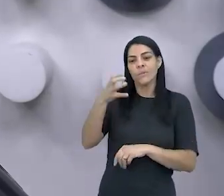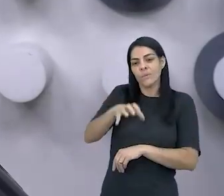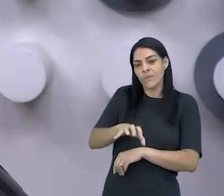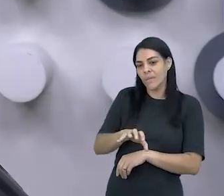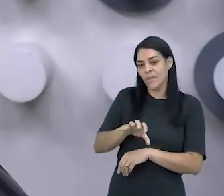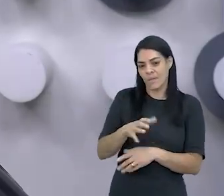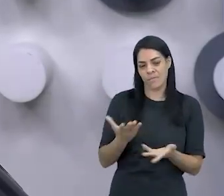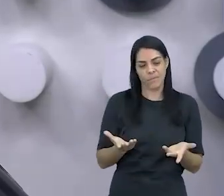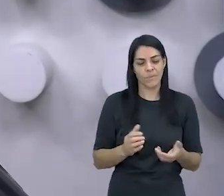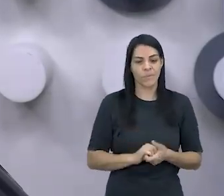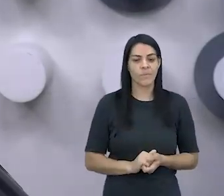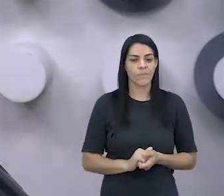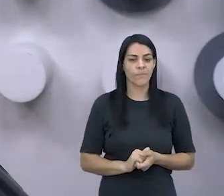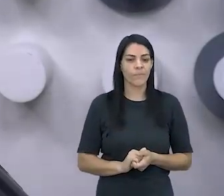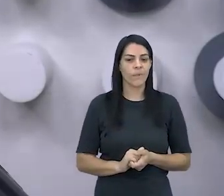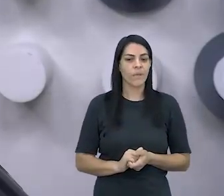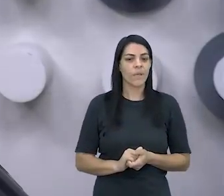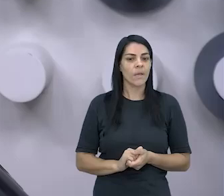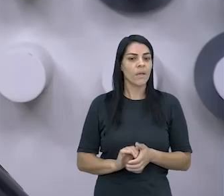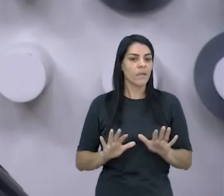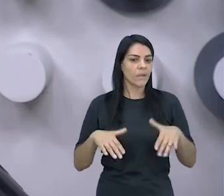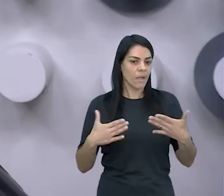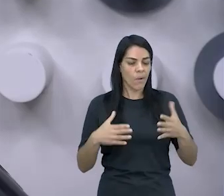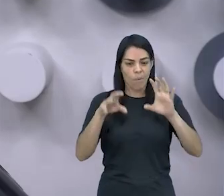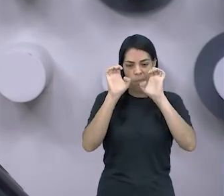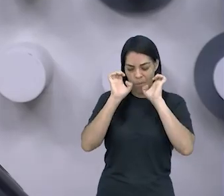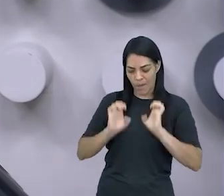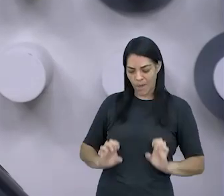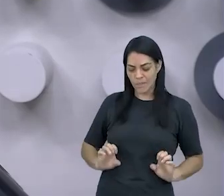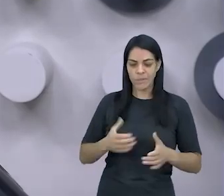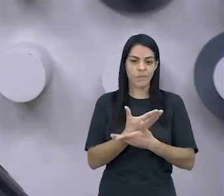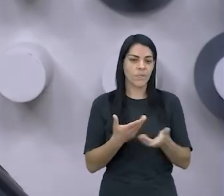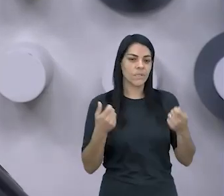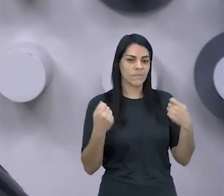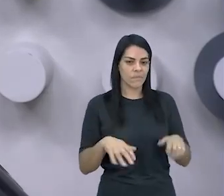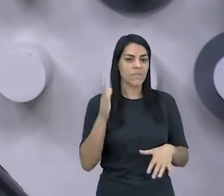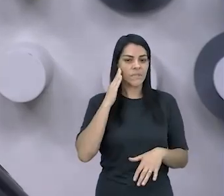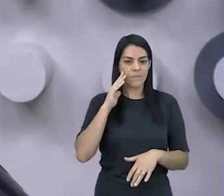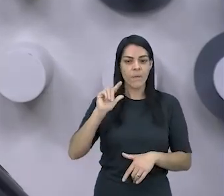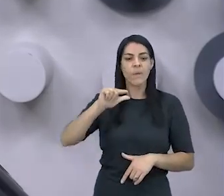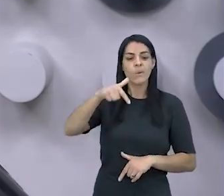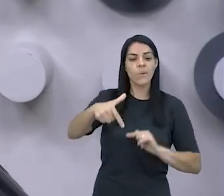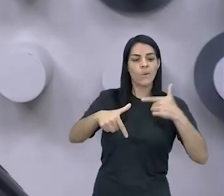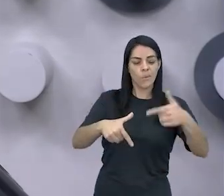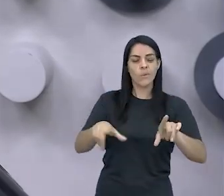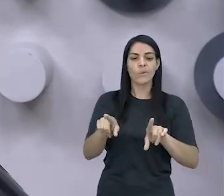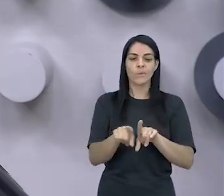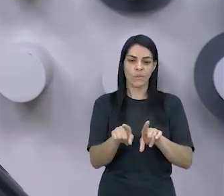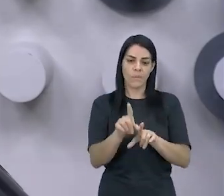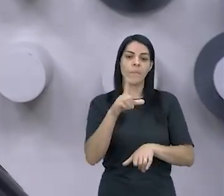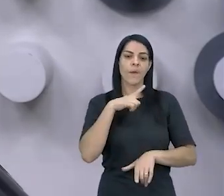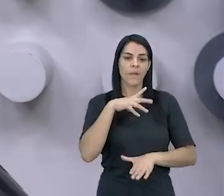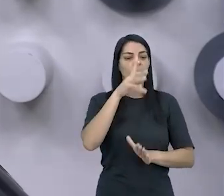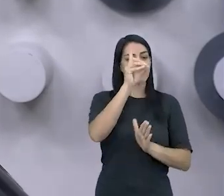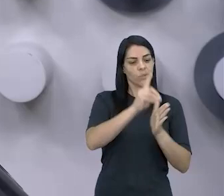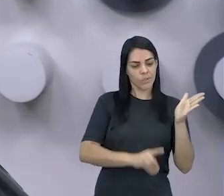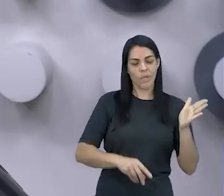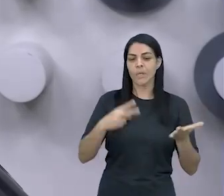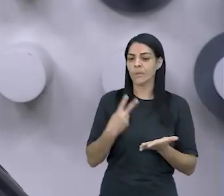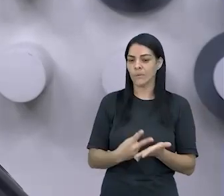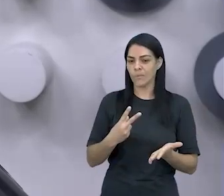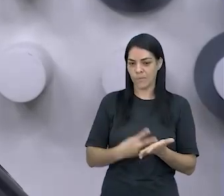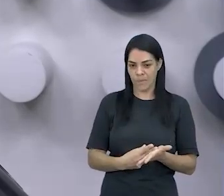isso para nós. Então, do ponto de vista ético, a gente precisa considerar que o outro também tem esse direito. Dadas-se as condições,